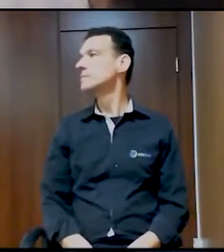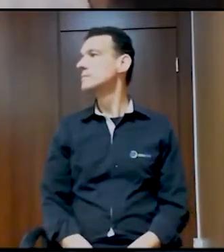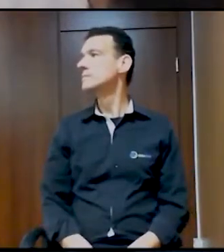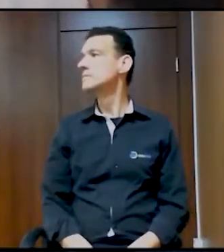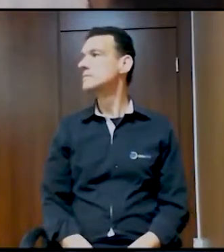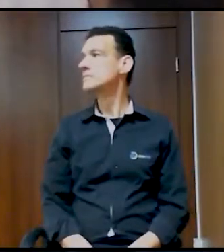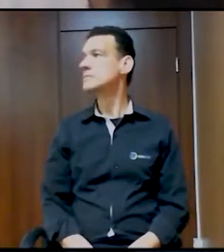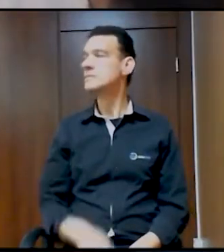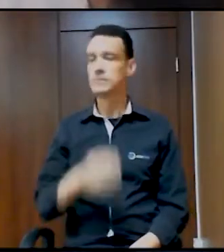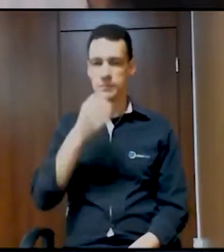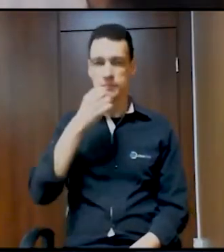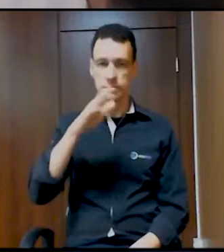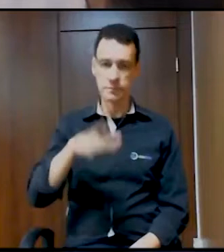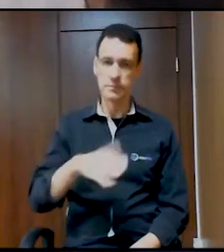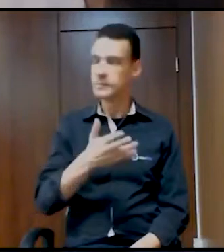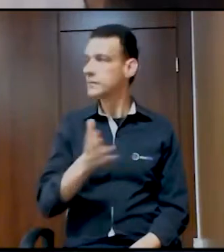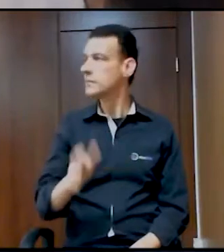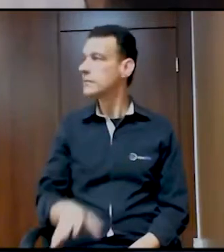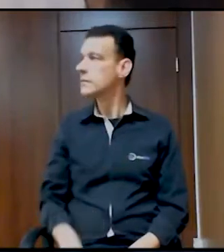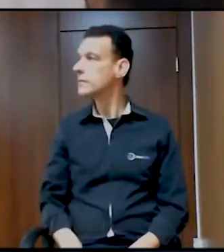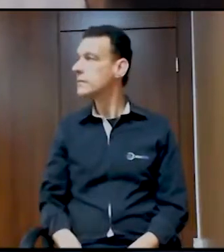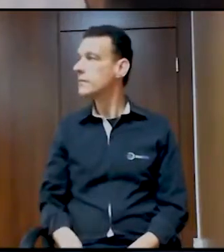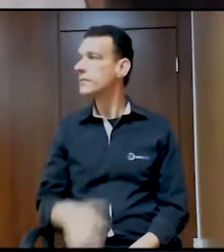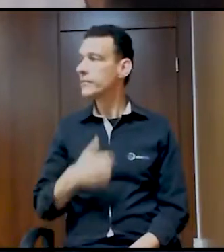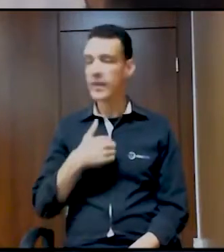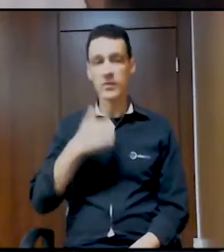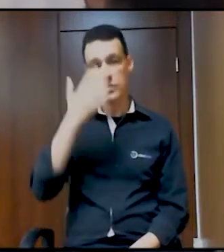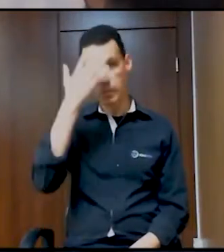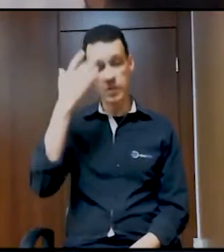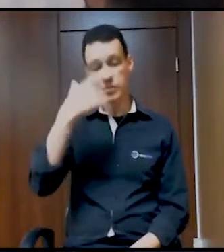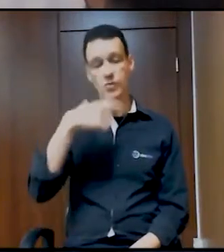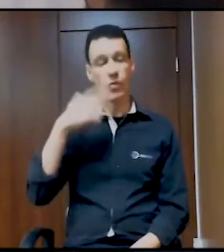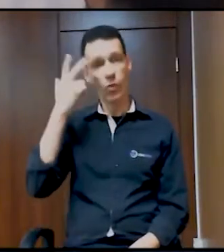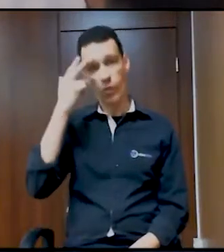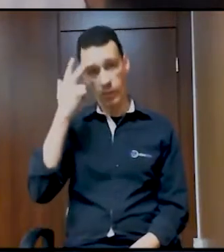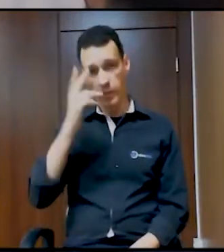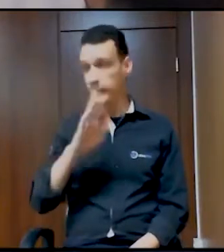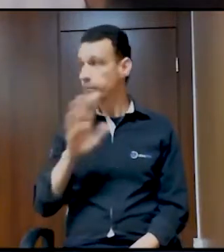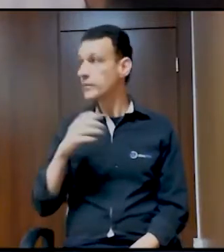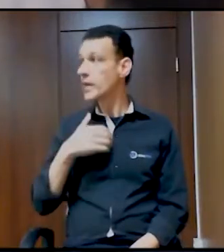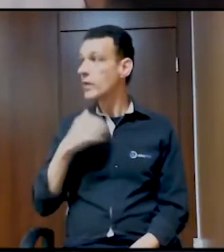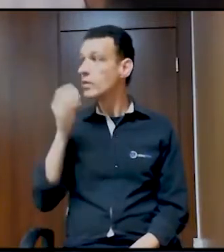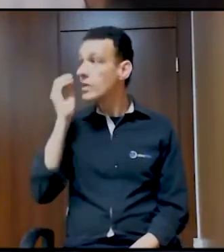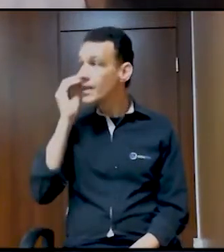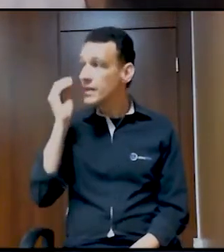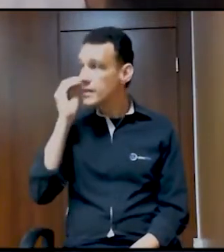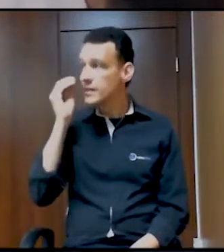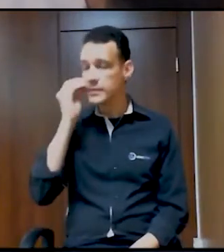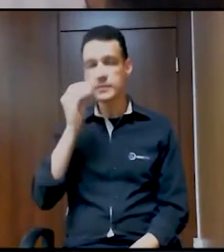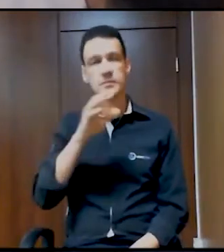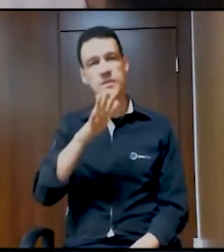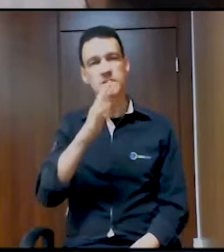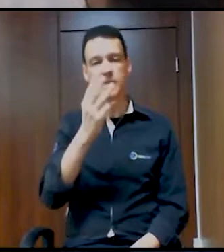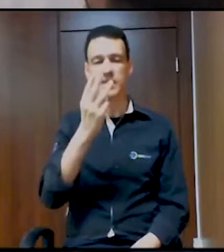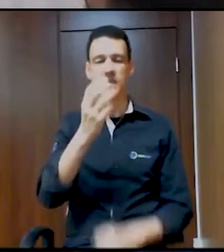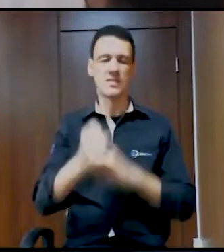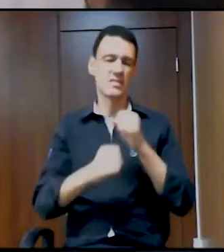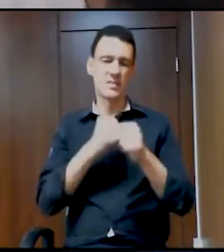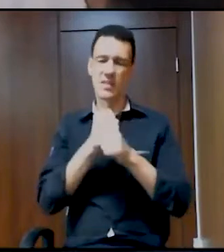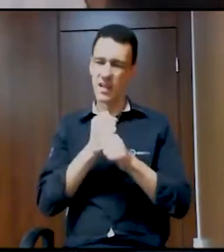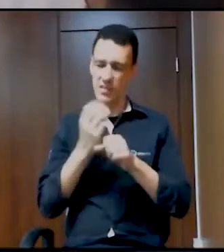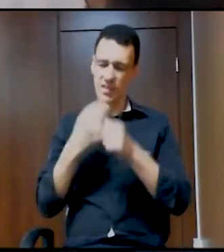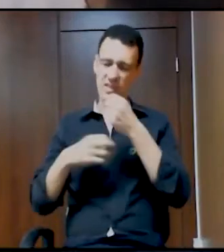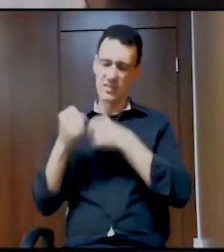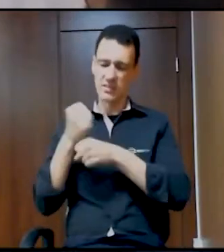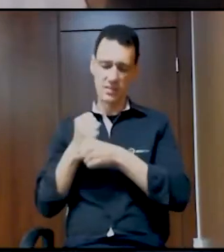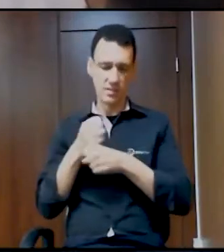Boa tarde. Eu sou uma pessoa comum. Eu estou tentando, há aproximadamente uns 3 anos,